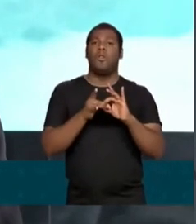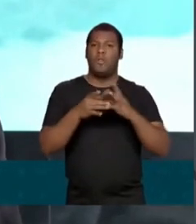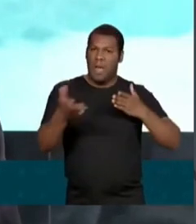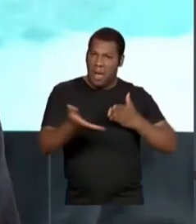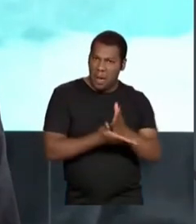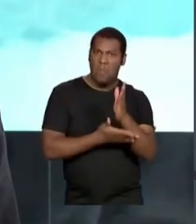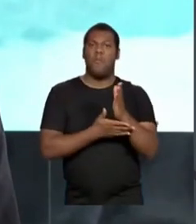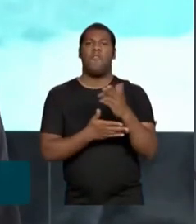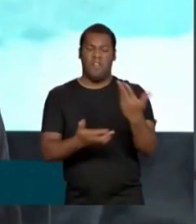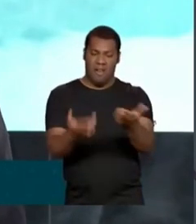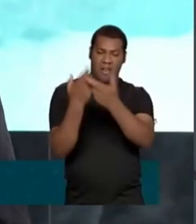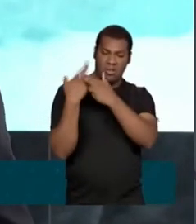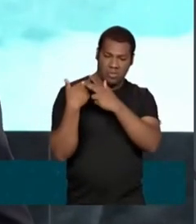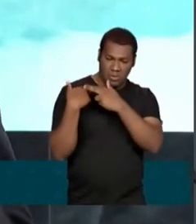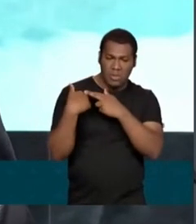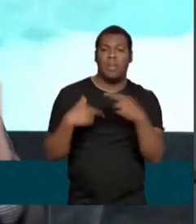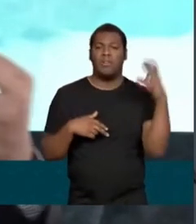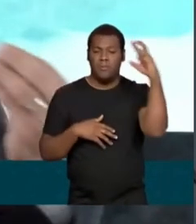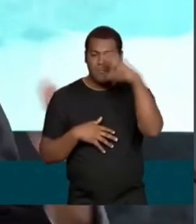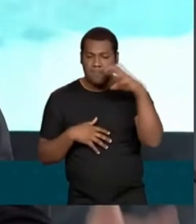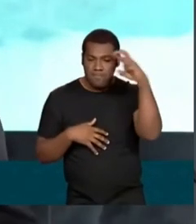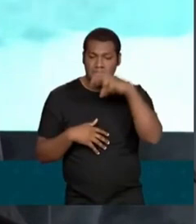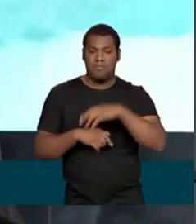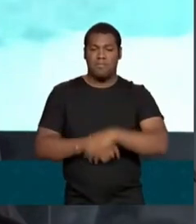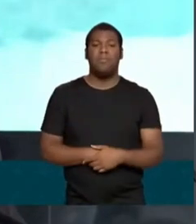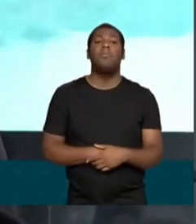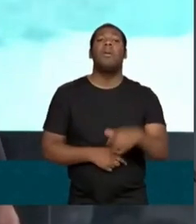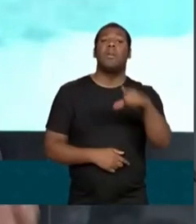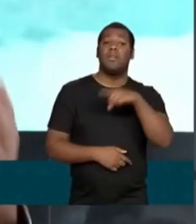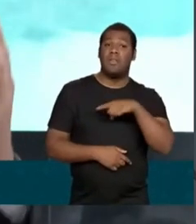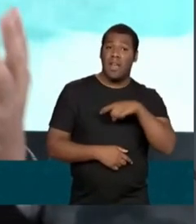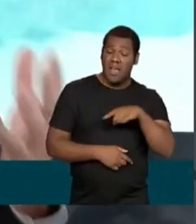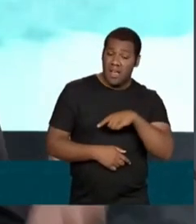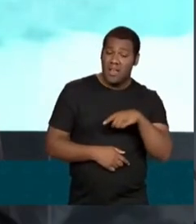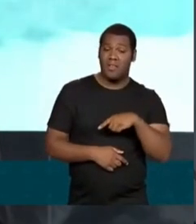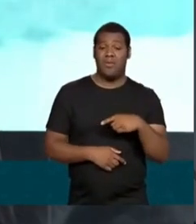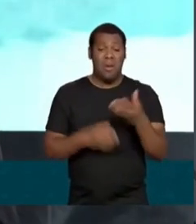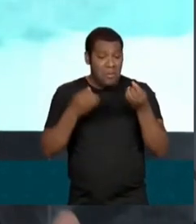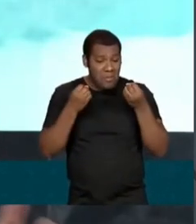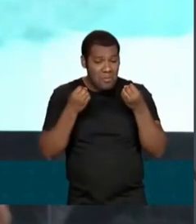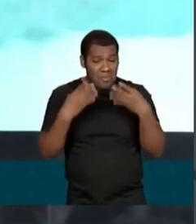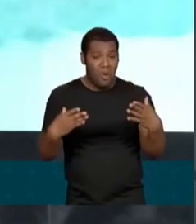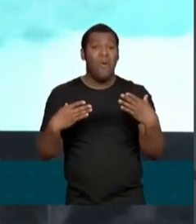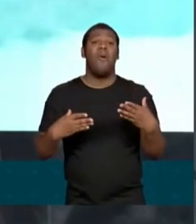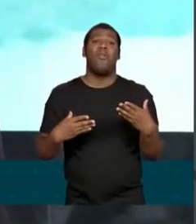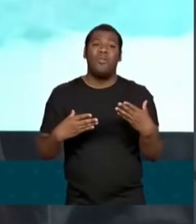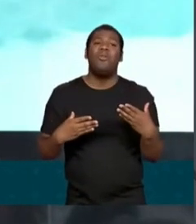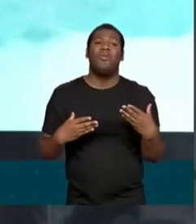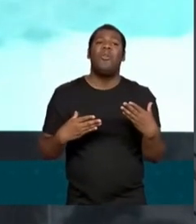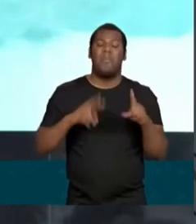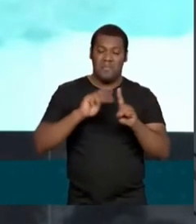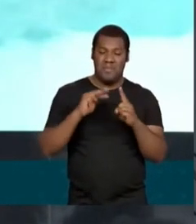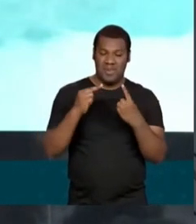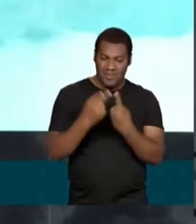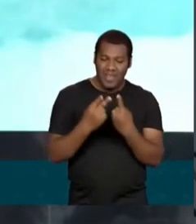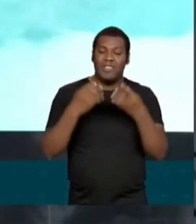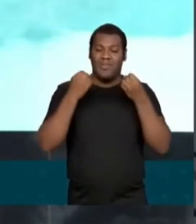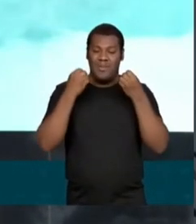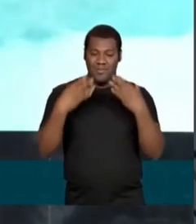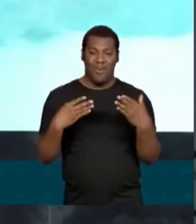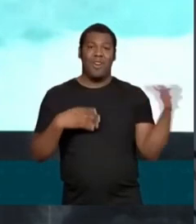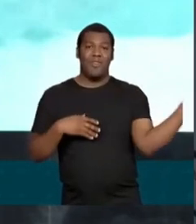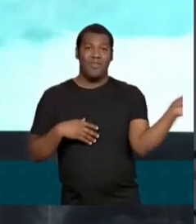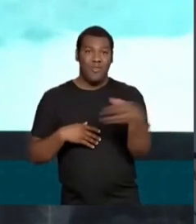só de termos apresentados criou um ambiente muito positivo tá sendo muito bem recebido fiscal e ao